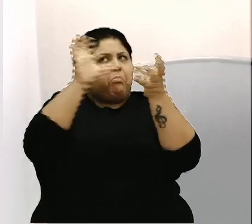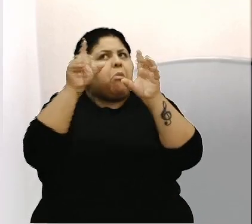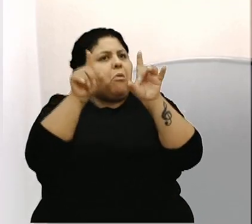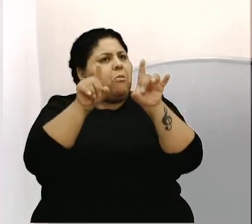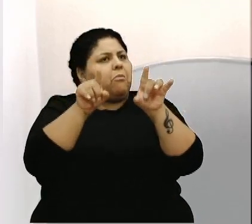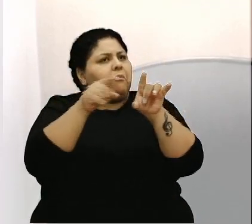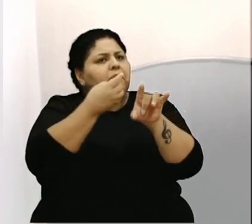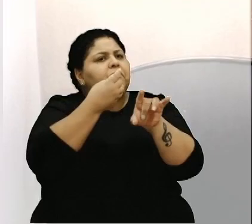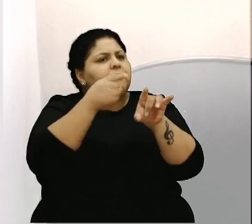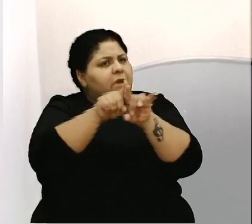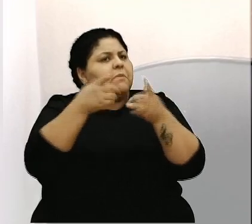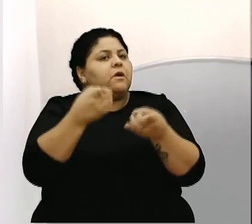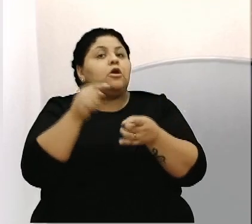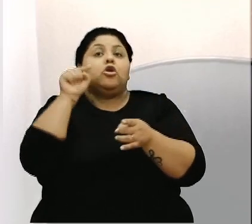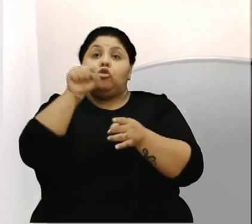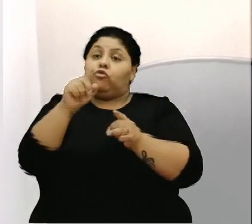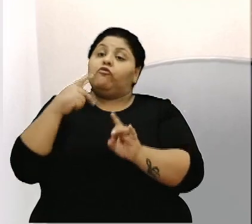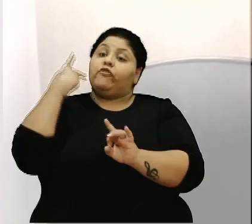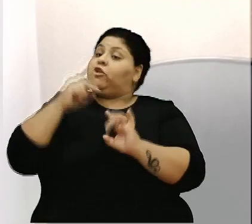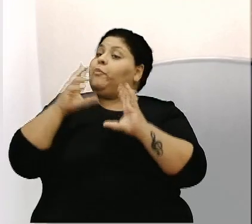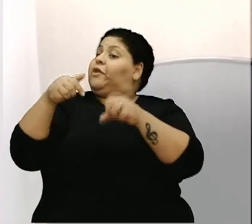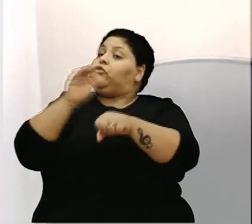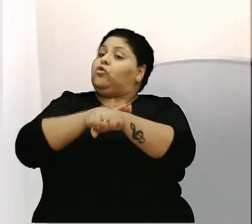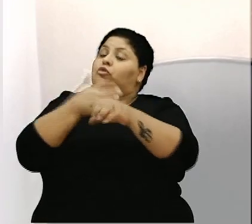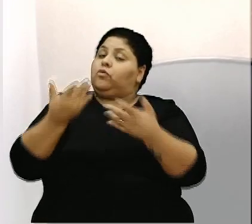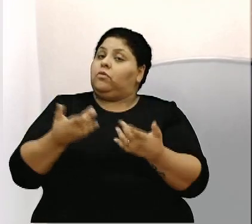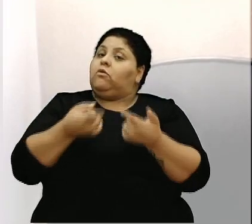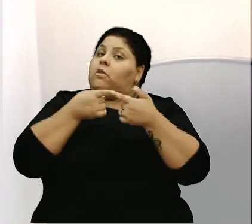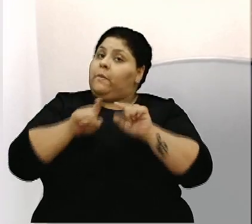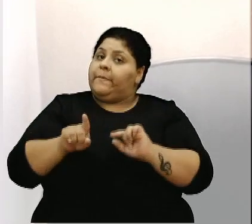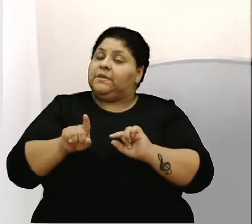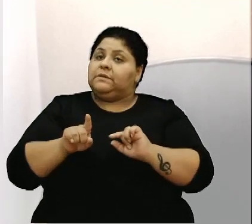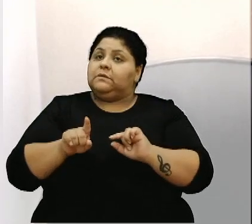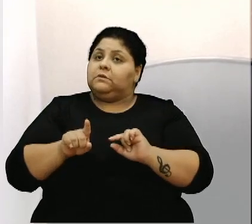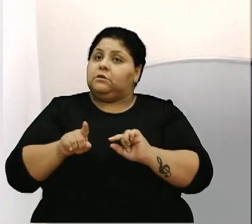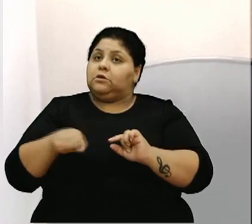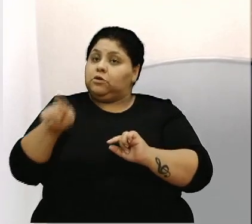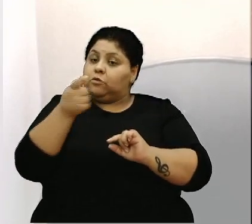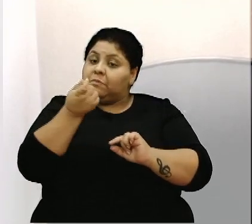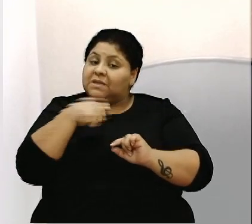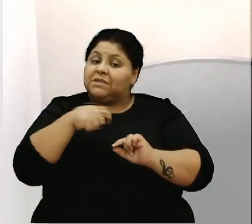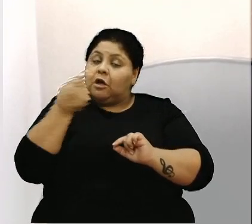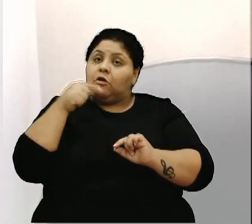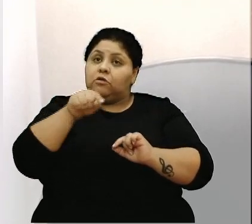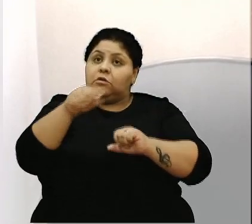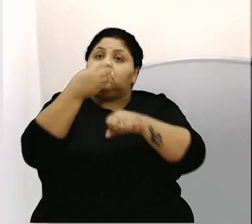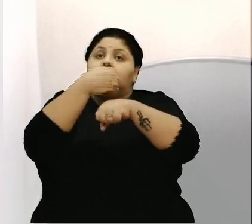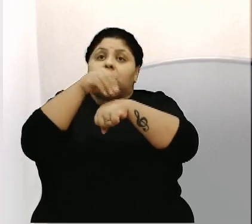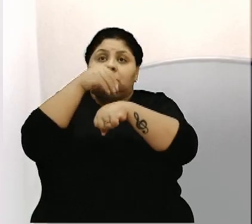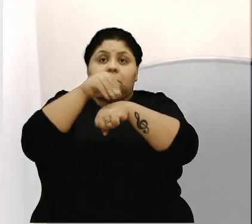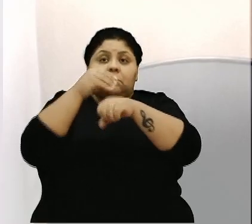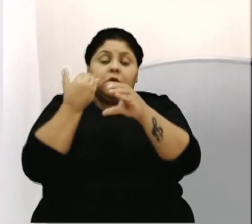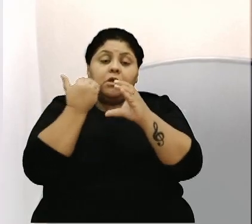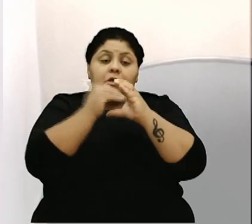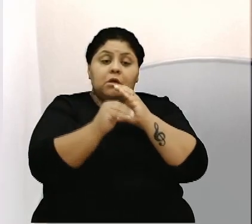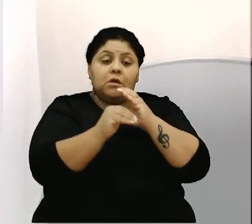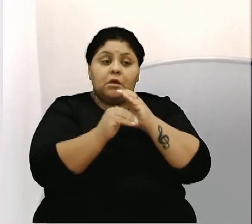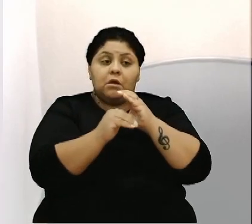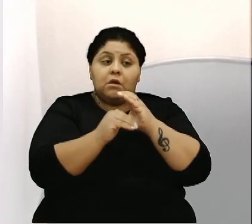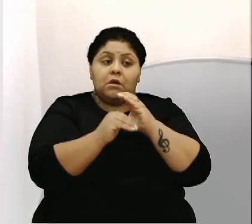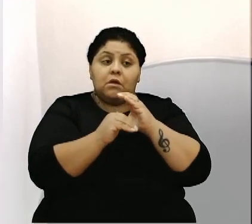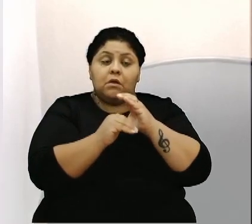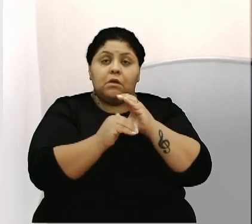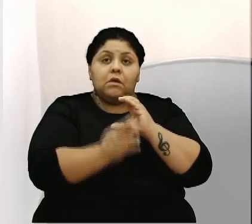és vereador para todos os momentos. Precisamos de ti e as indicações são encaminhadas para ti e